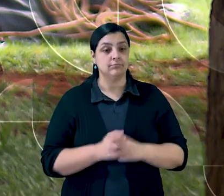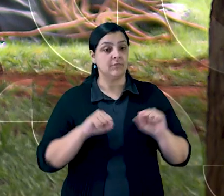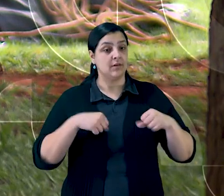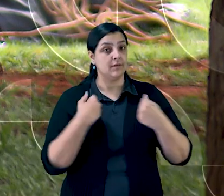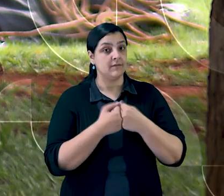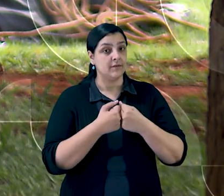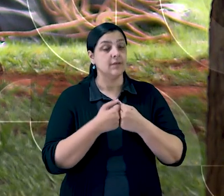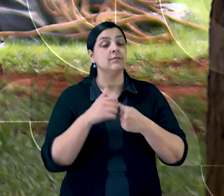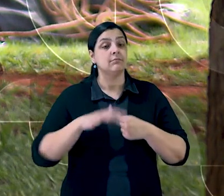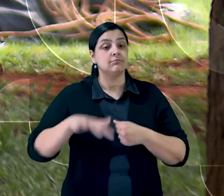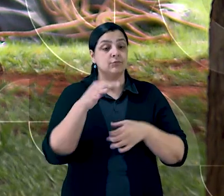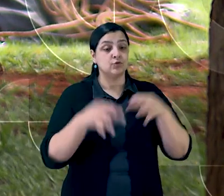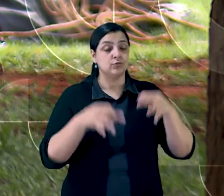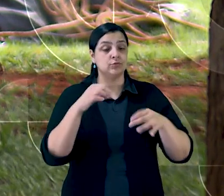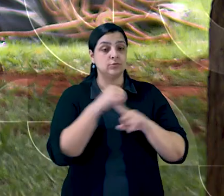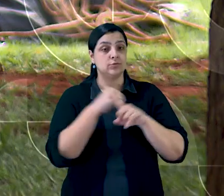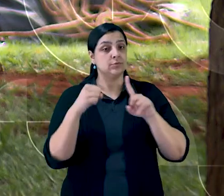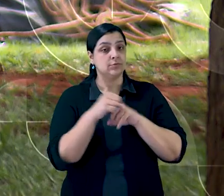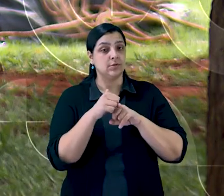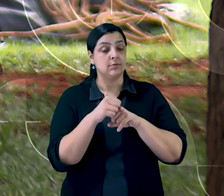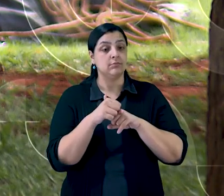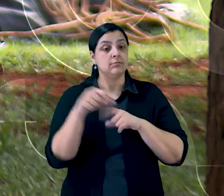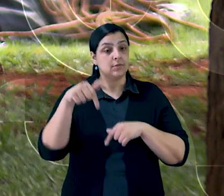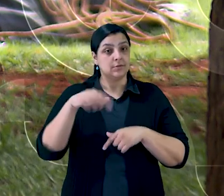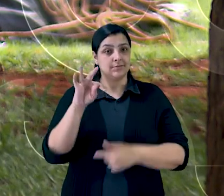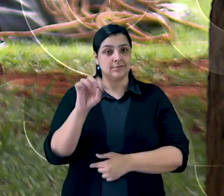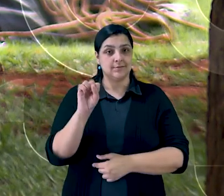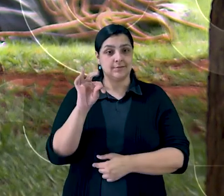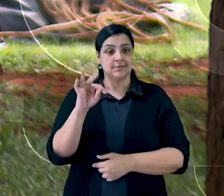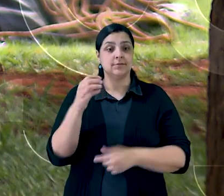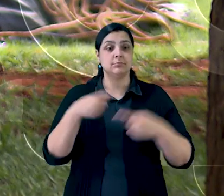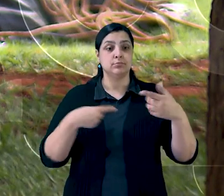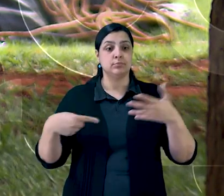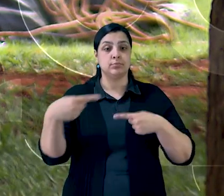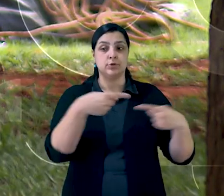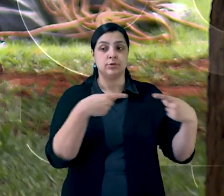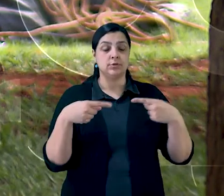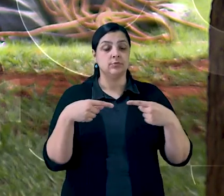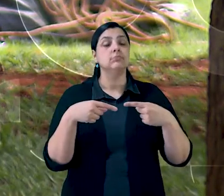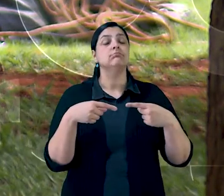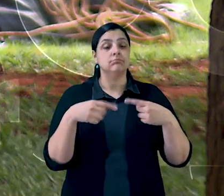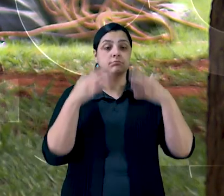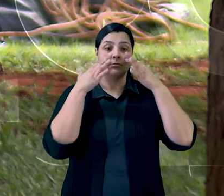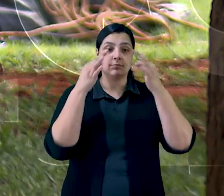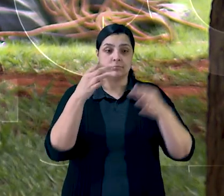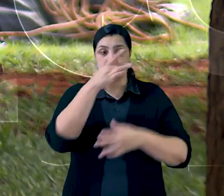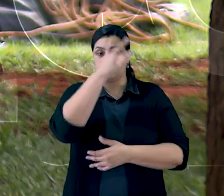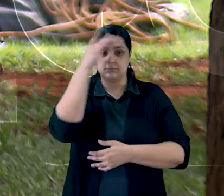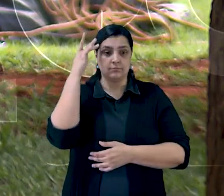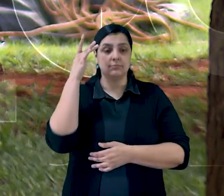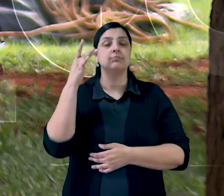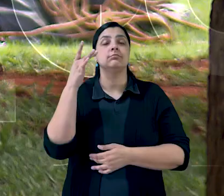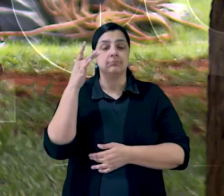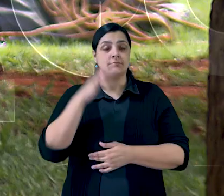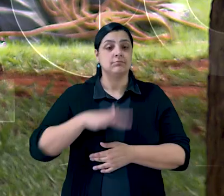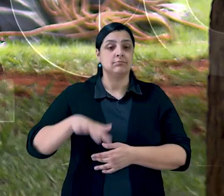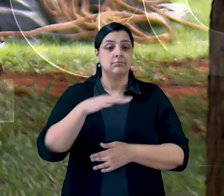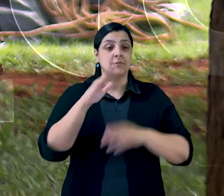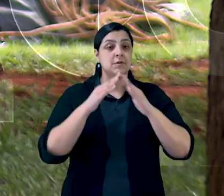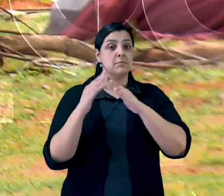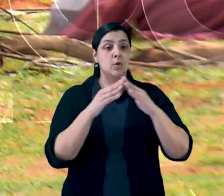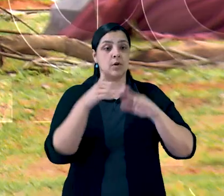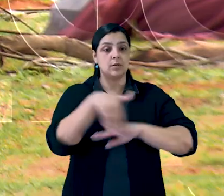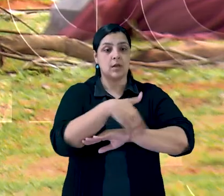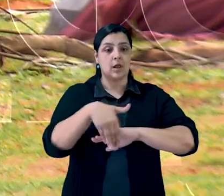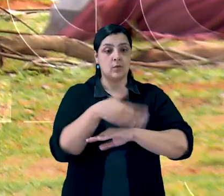da cidadania e da promoção da justiça social, a Justiça do Trabalho instituiu política judicial de atenção a pessoas em situação de